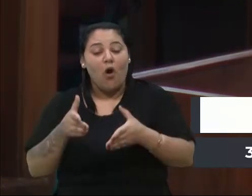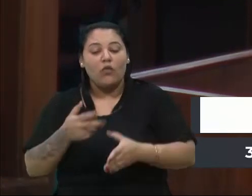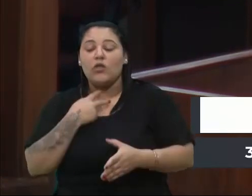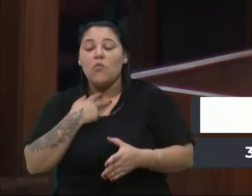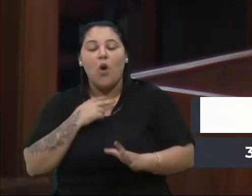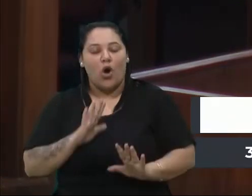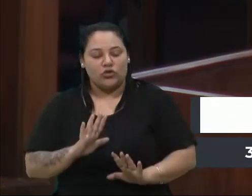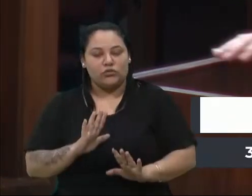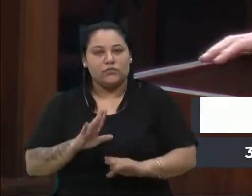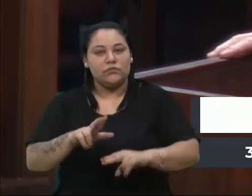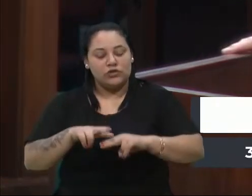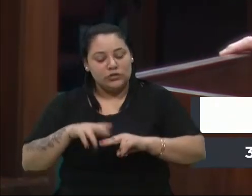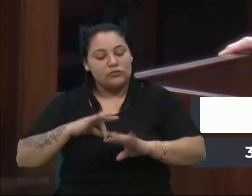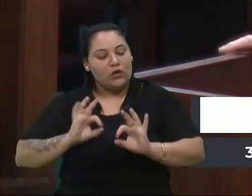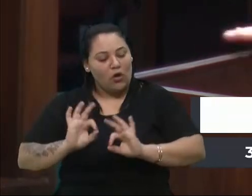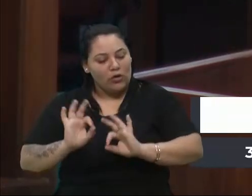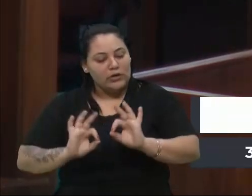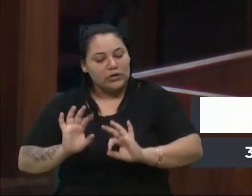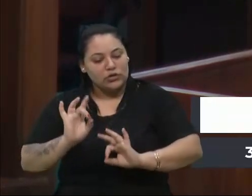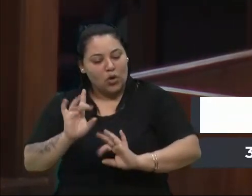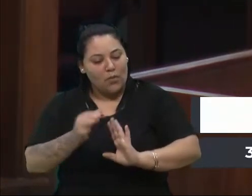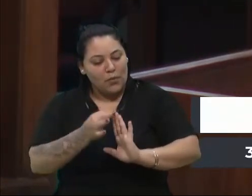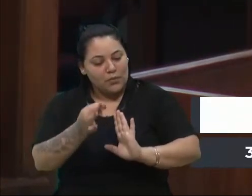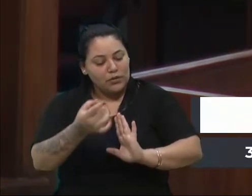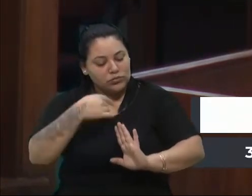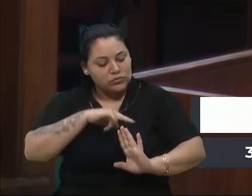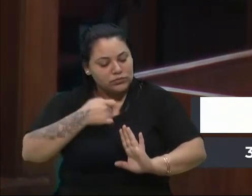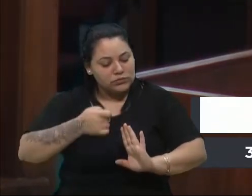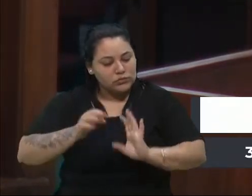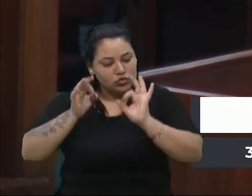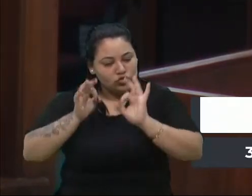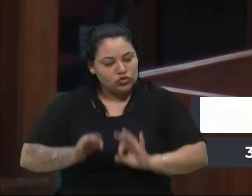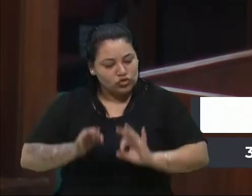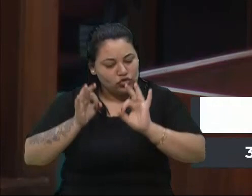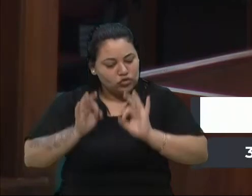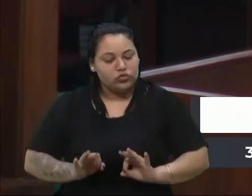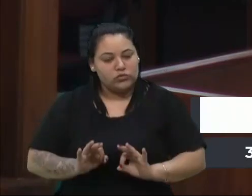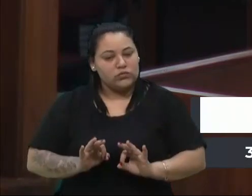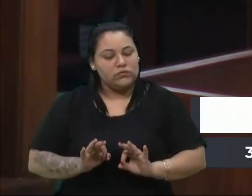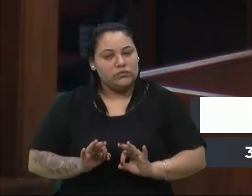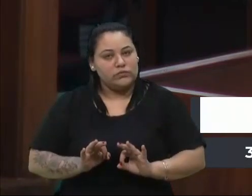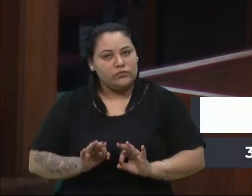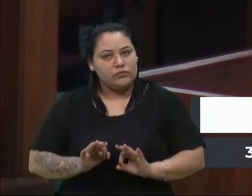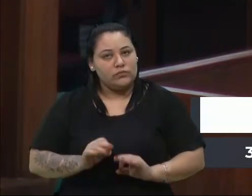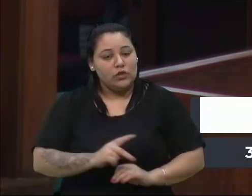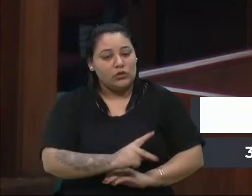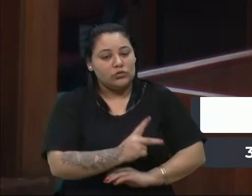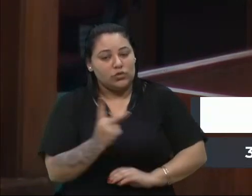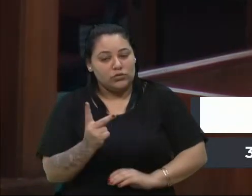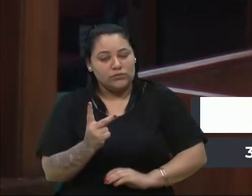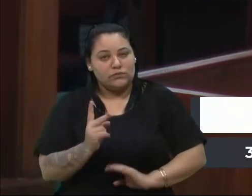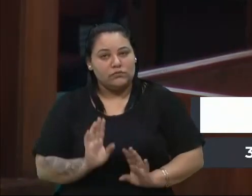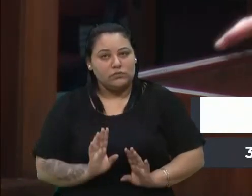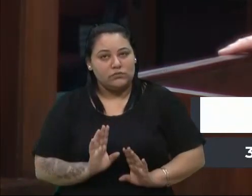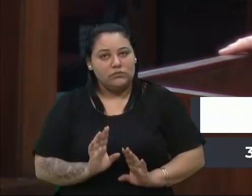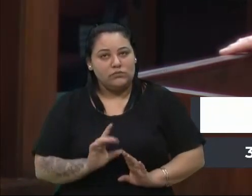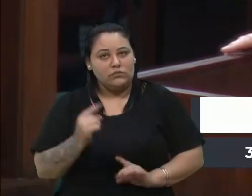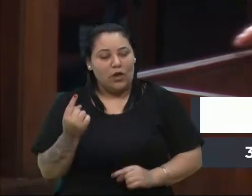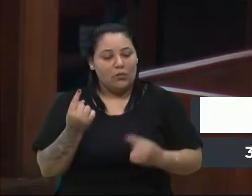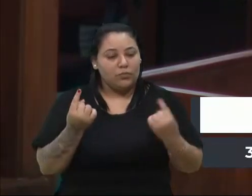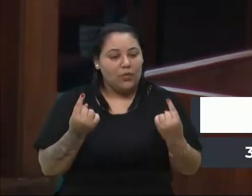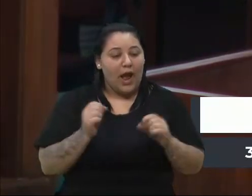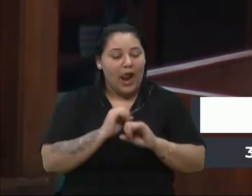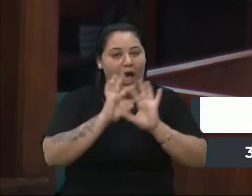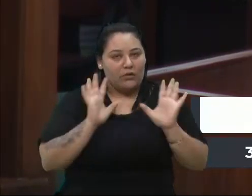essa posição, porque nós temos que ser justos com os dois lados e ser claro com os dois